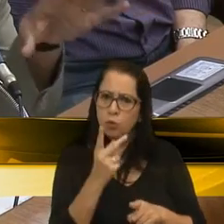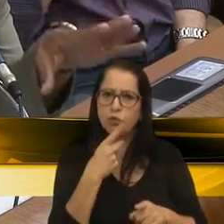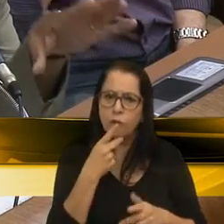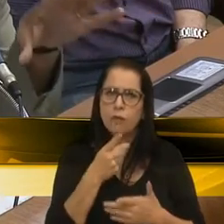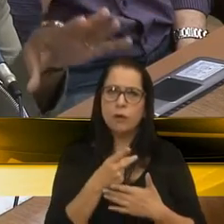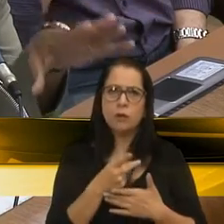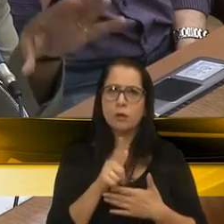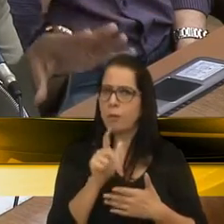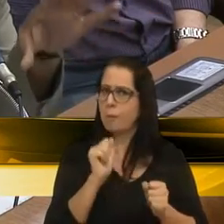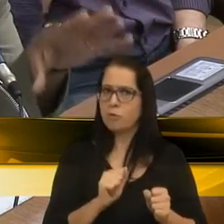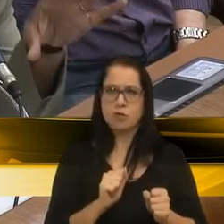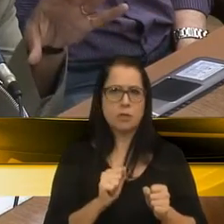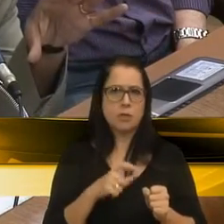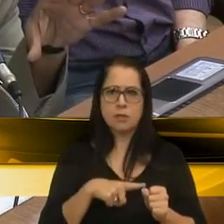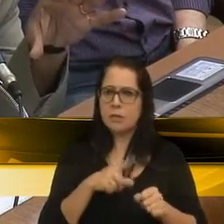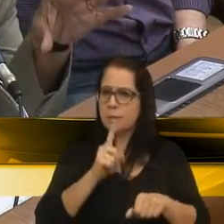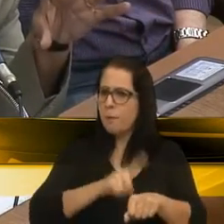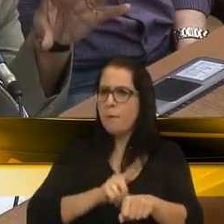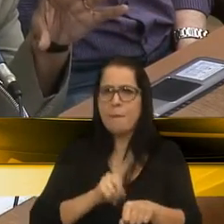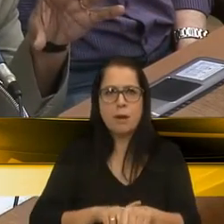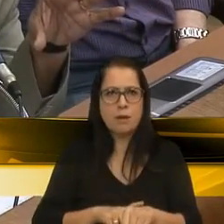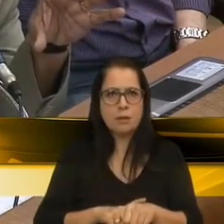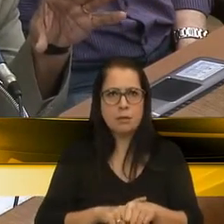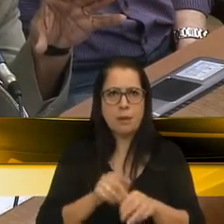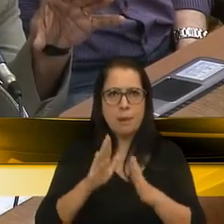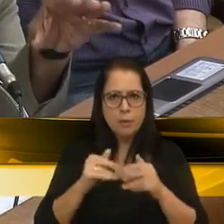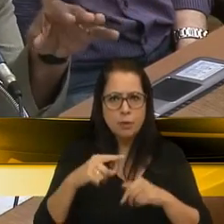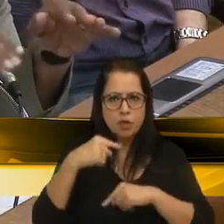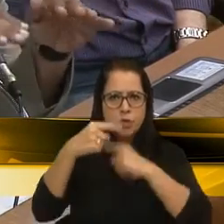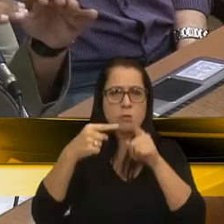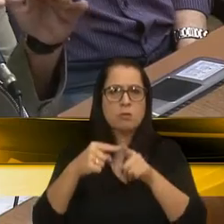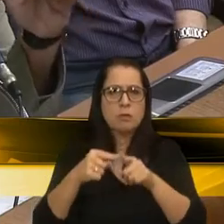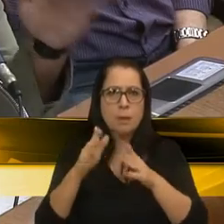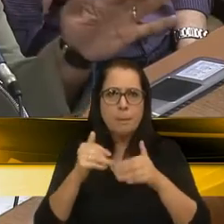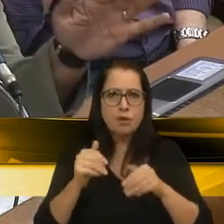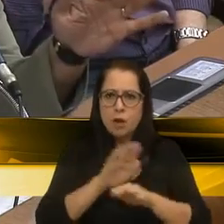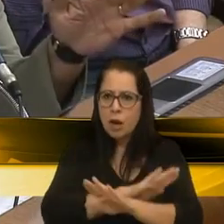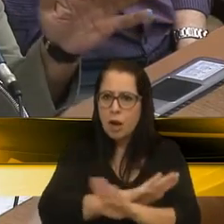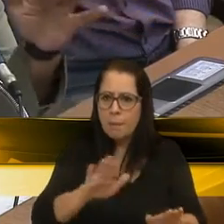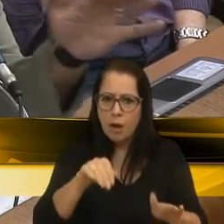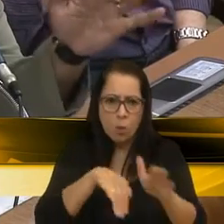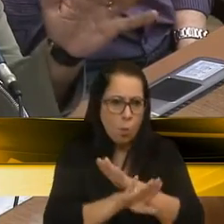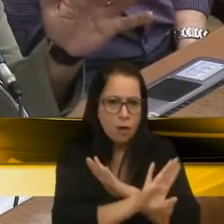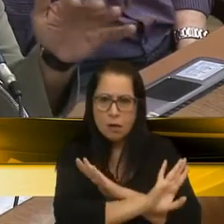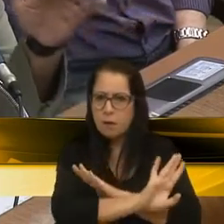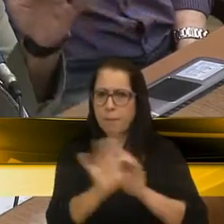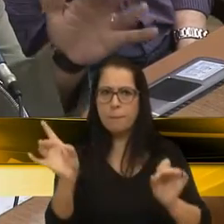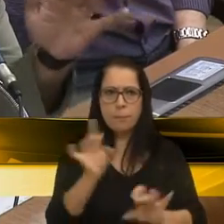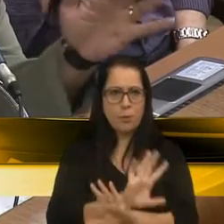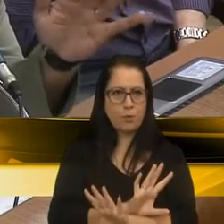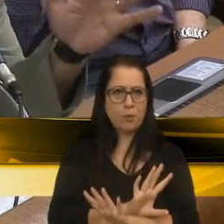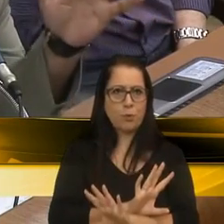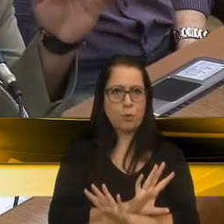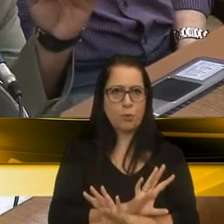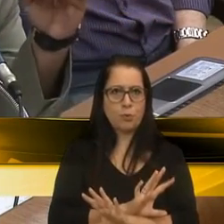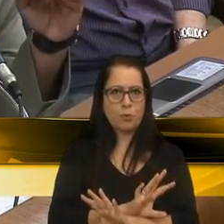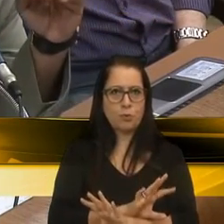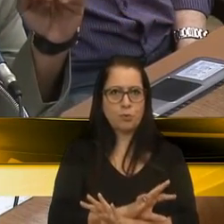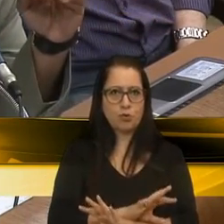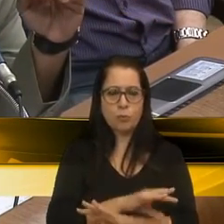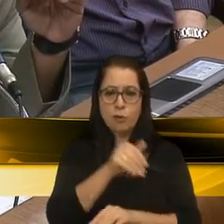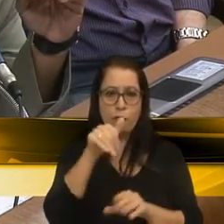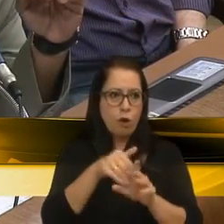falado, não poderia estar neste momento mais um pedido de vista. Tinha que pegar e incinerar ali mesmo. Pronto. Meia dúzia votos